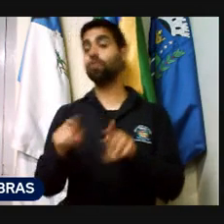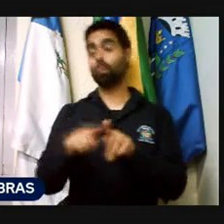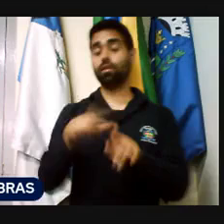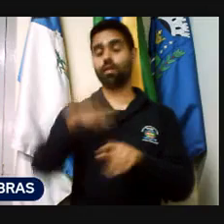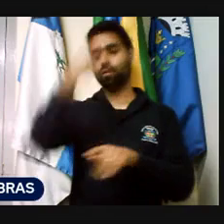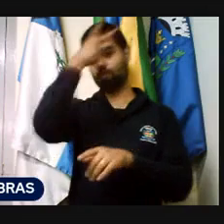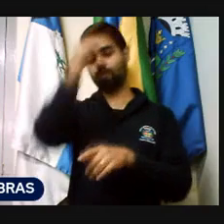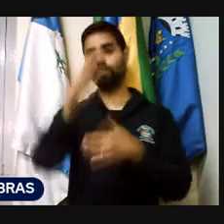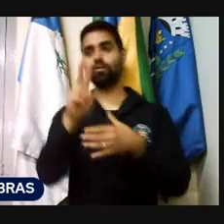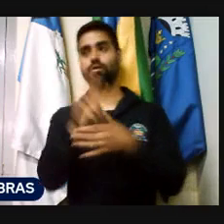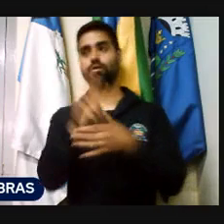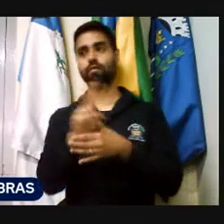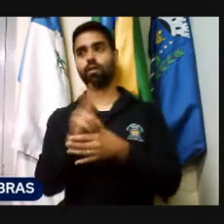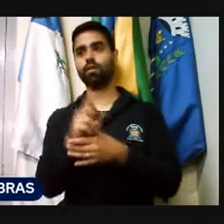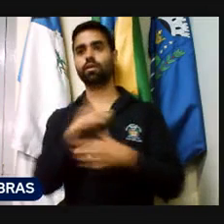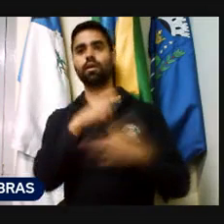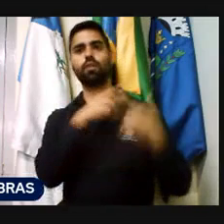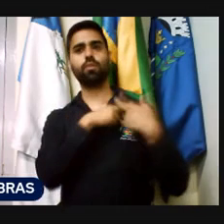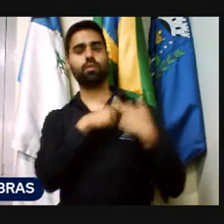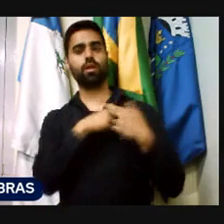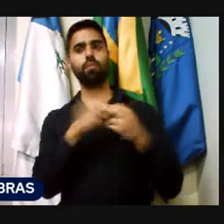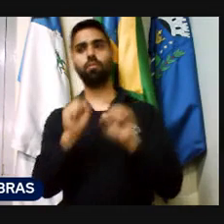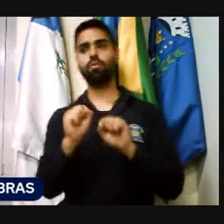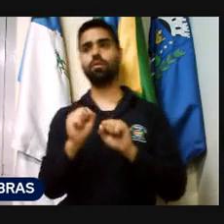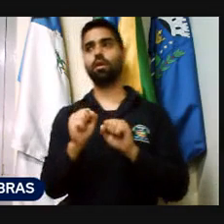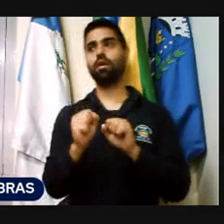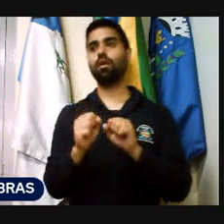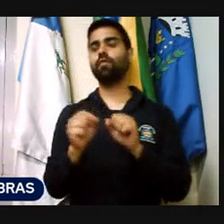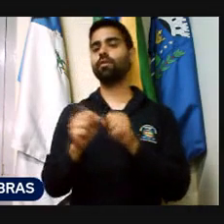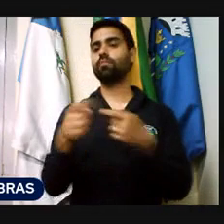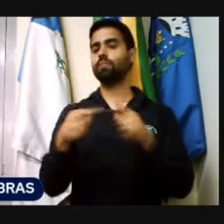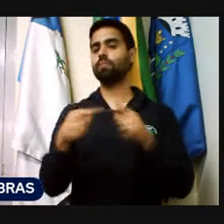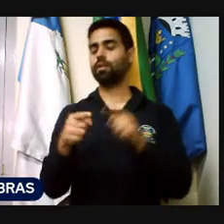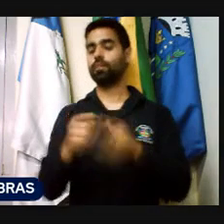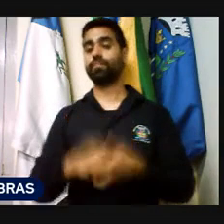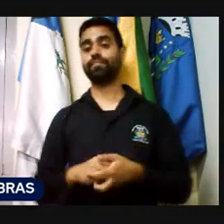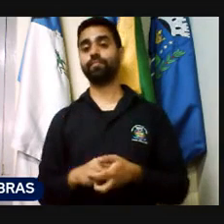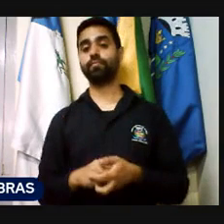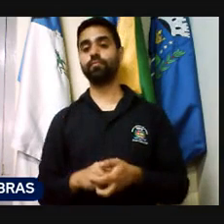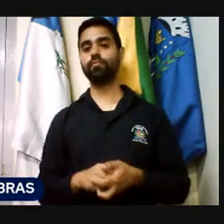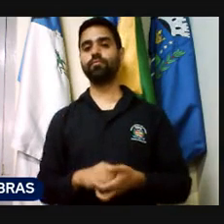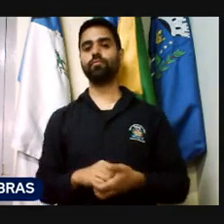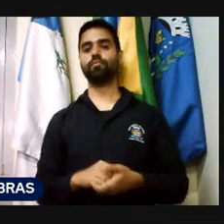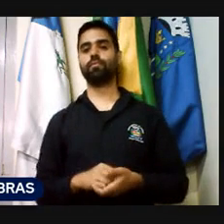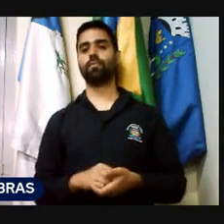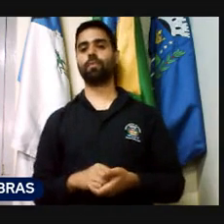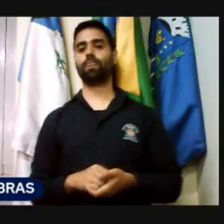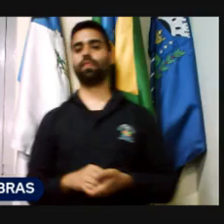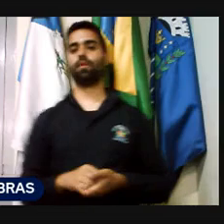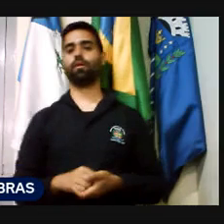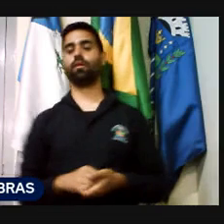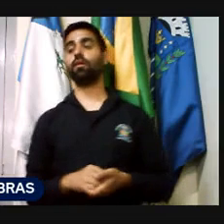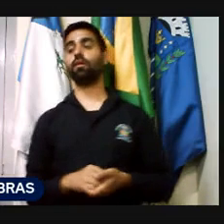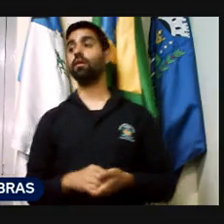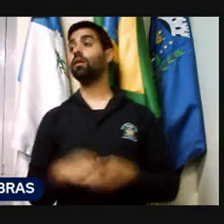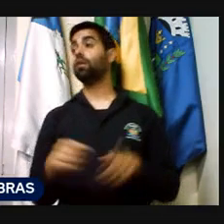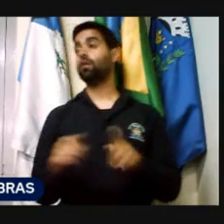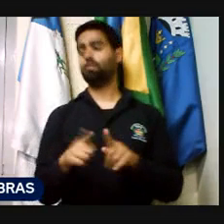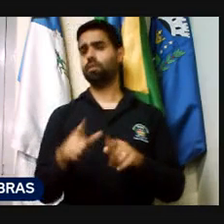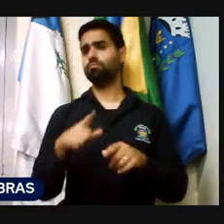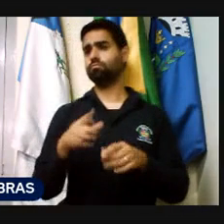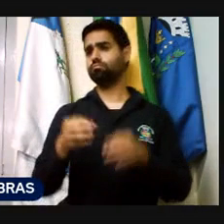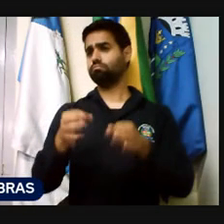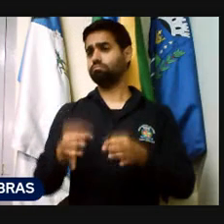Executivo Municipal competência privativa para a autoria da mencionada matéria. Quanto ao seu aspecto material, manifesta também pela